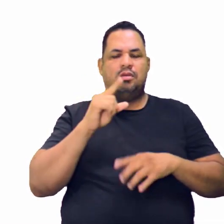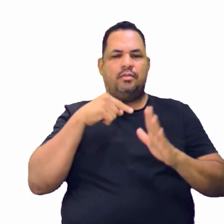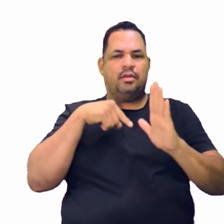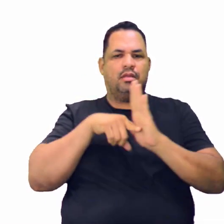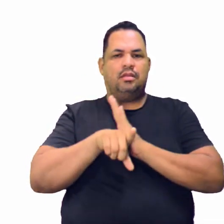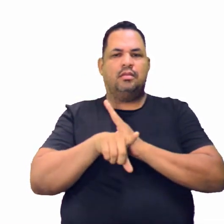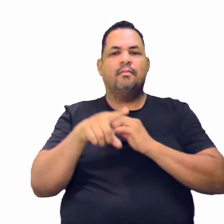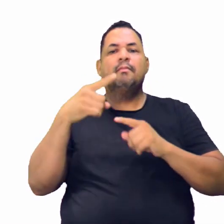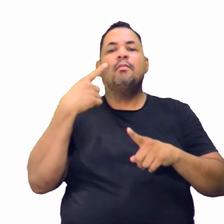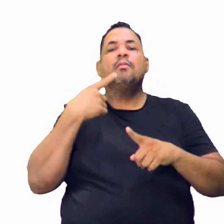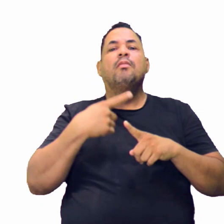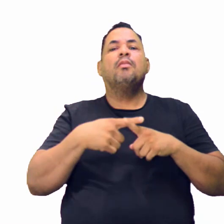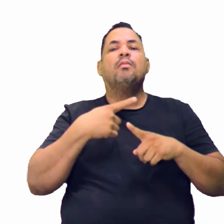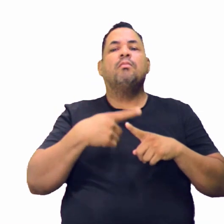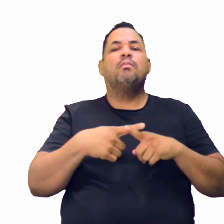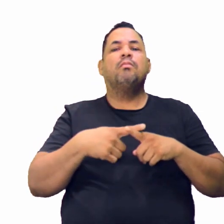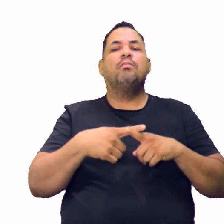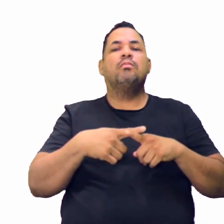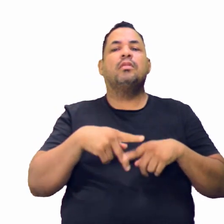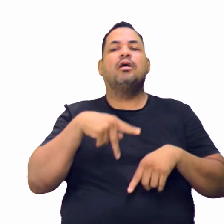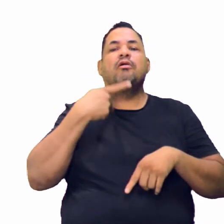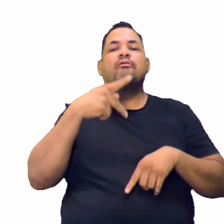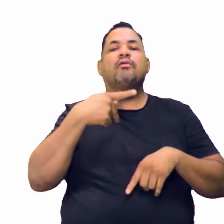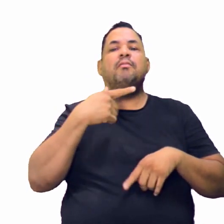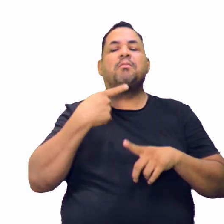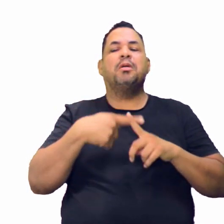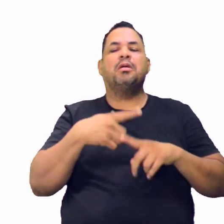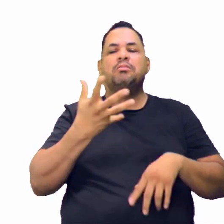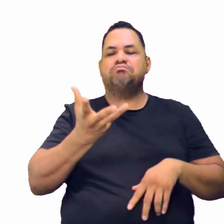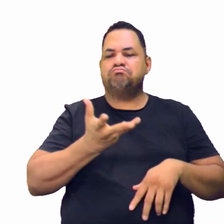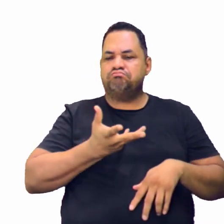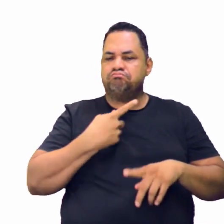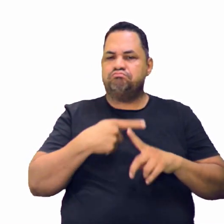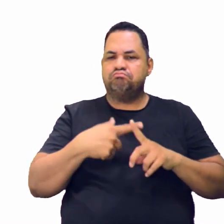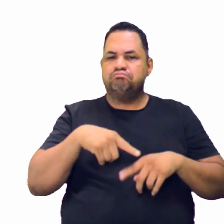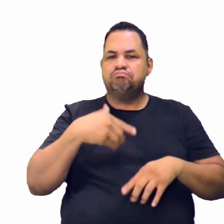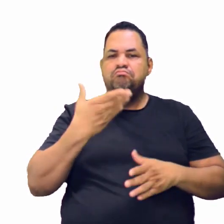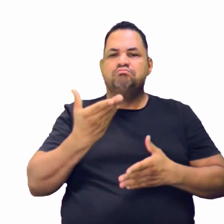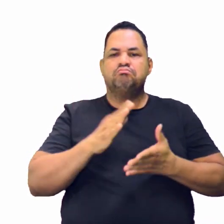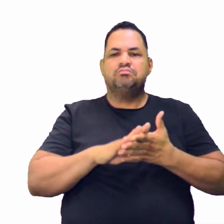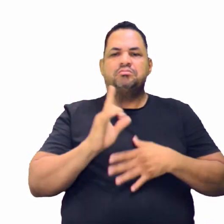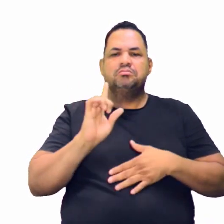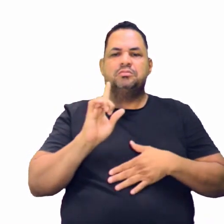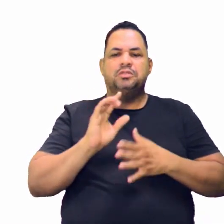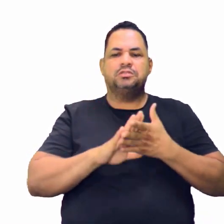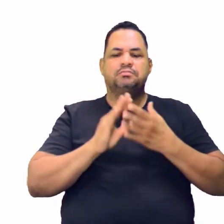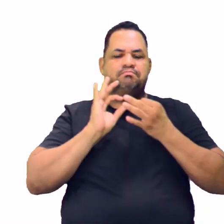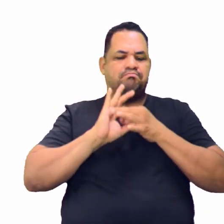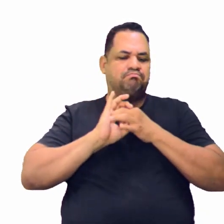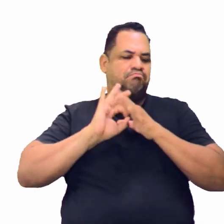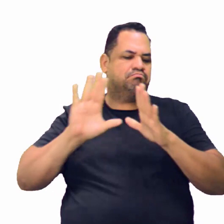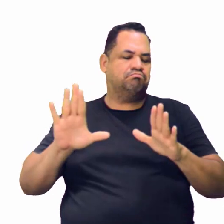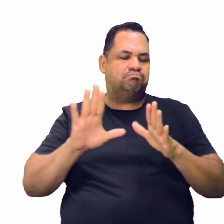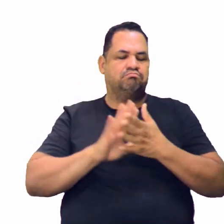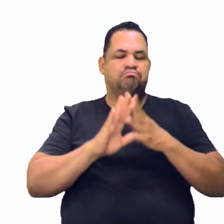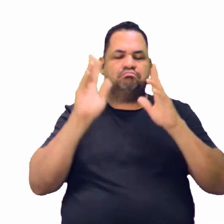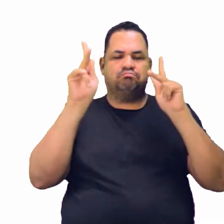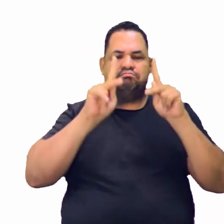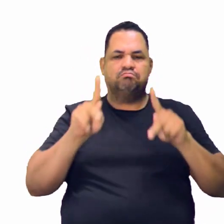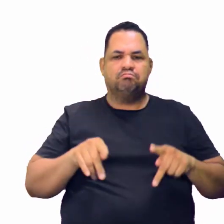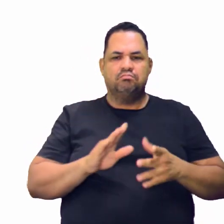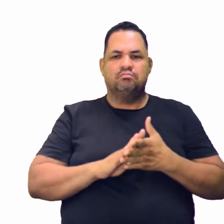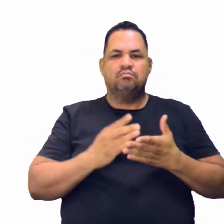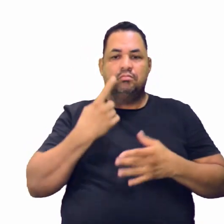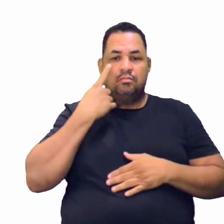pergunta. Por quê? Eu falo assim porque quero, porque você não me deixa em paz. Agora sim. Então